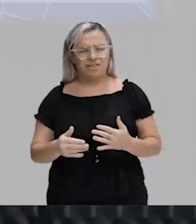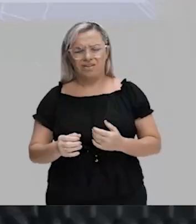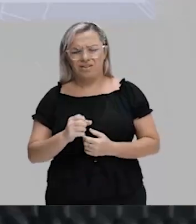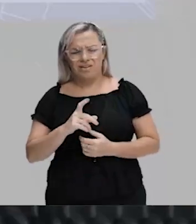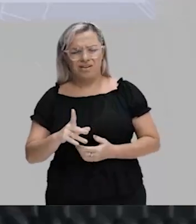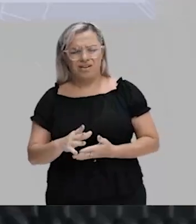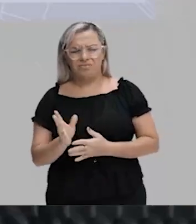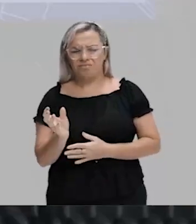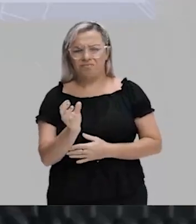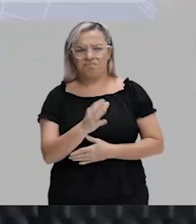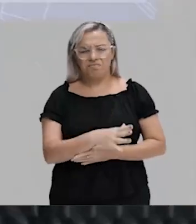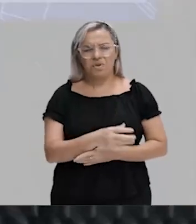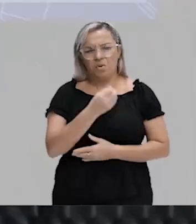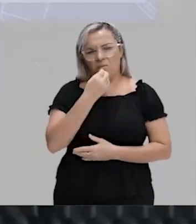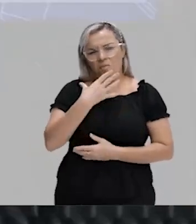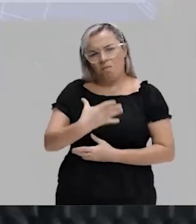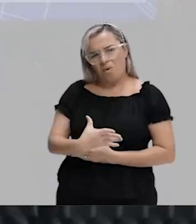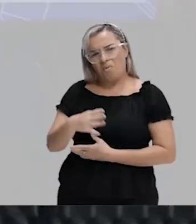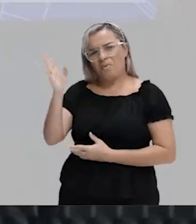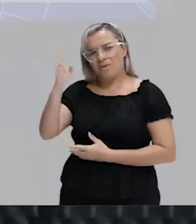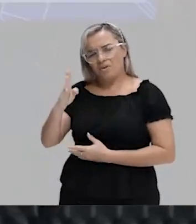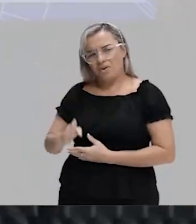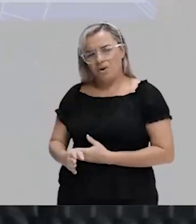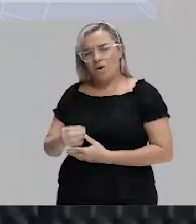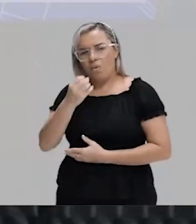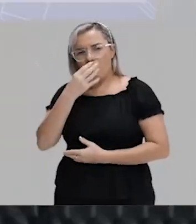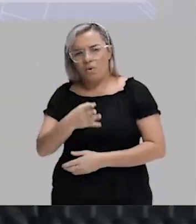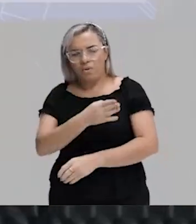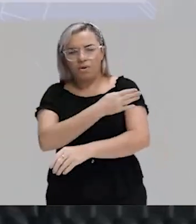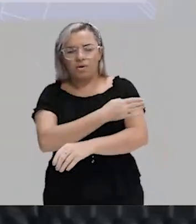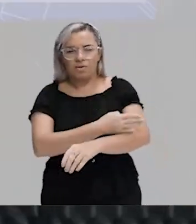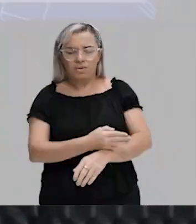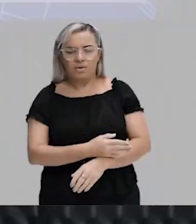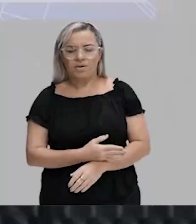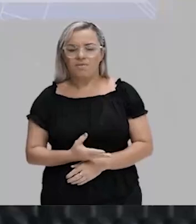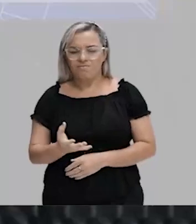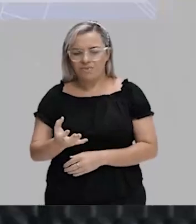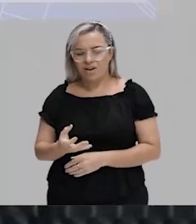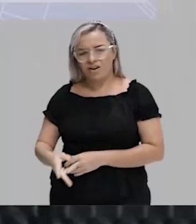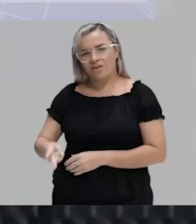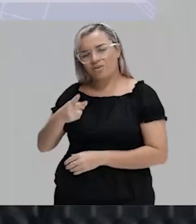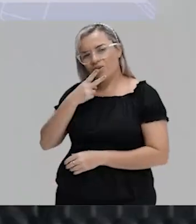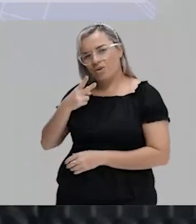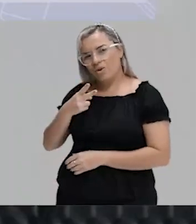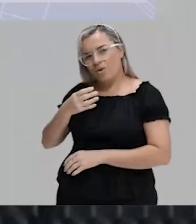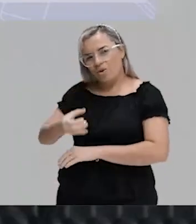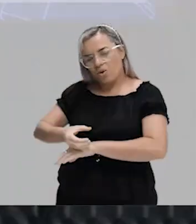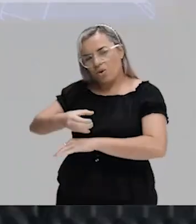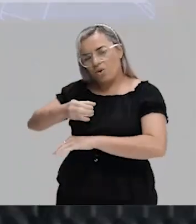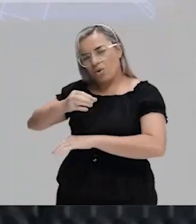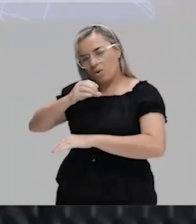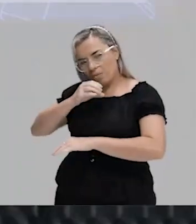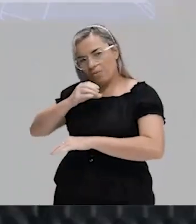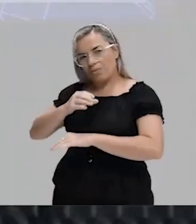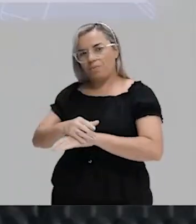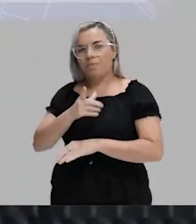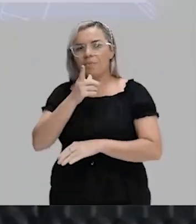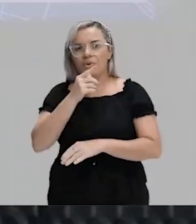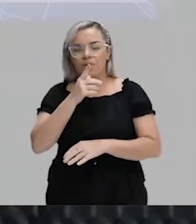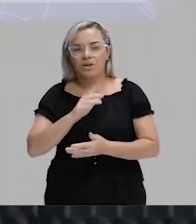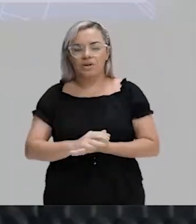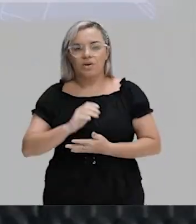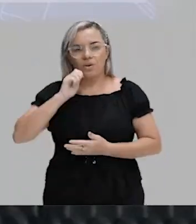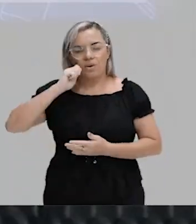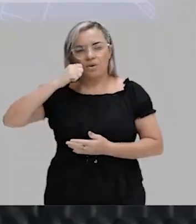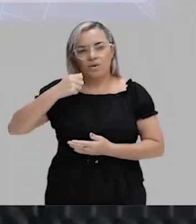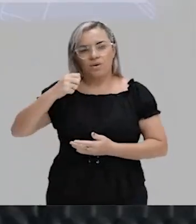bom brasileiro, o bom branco, ele diz, me dá aí um cigarro, me dá aí um copo d'água, me dá um pedaço de pão, e não